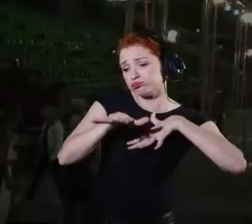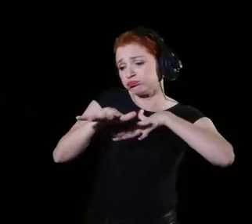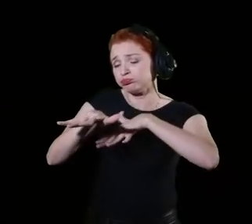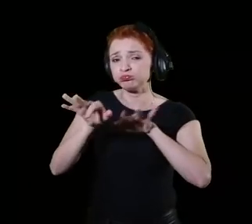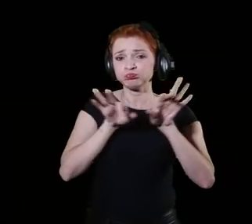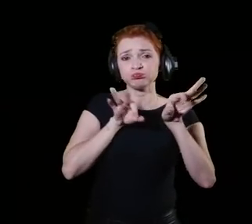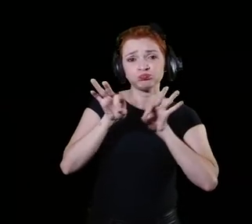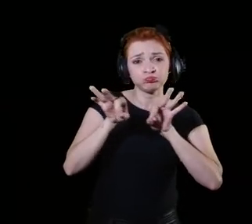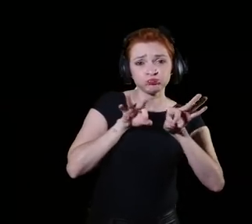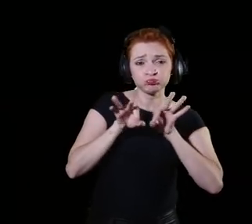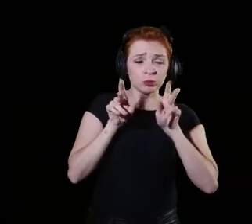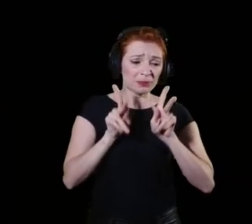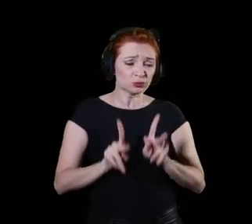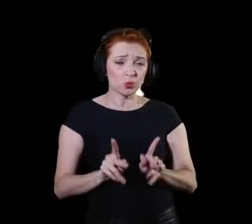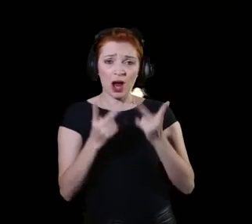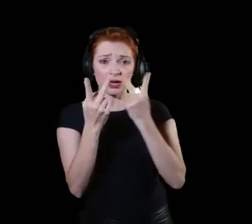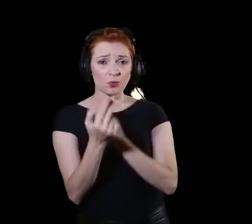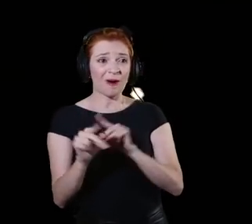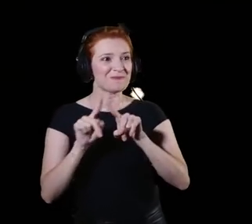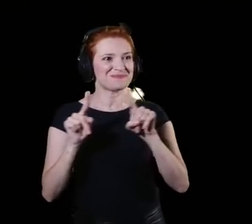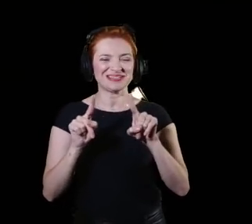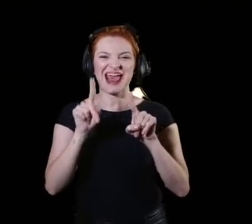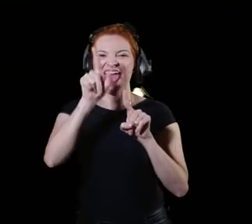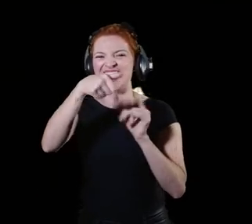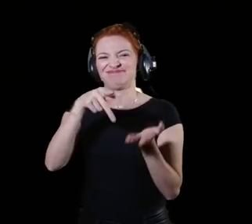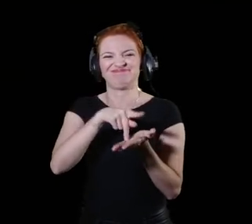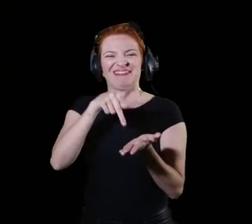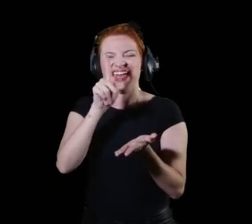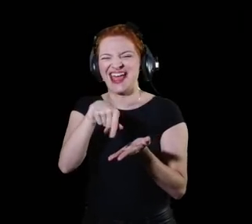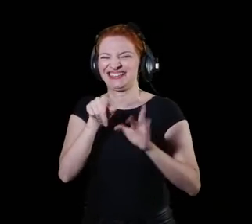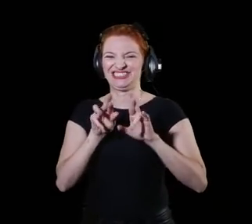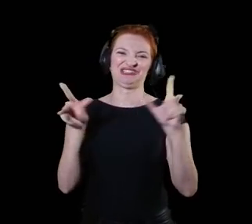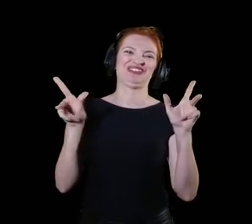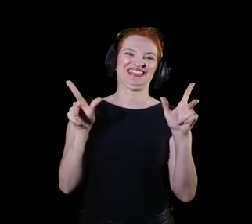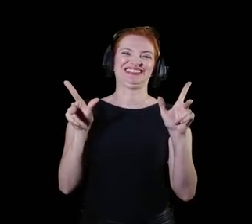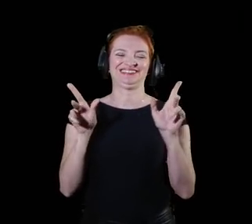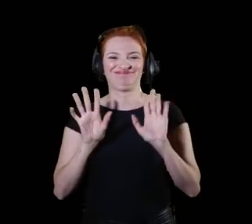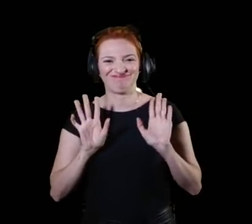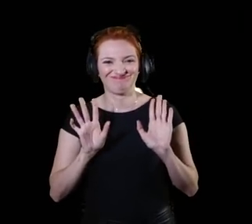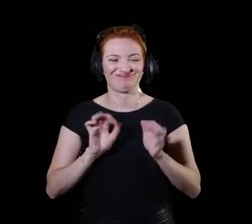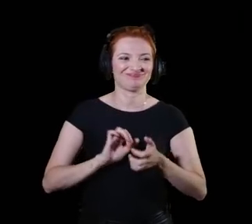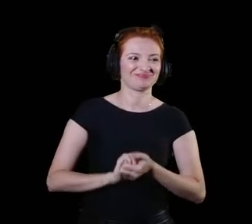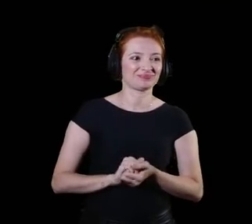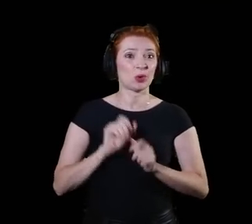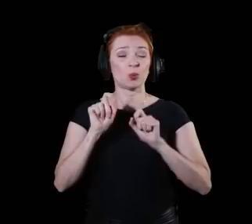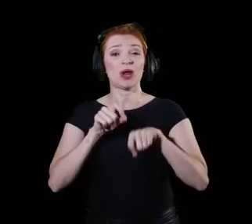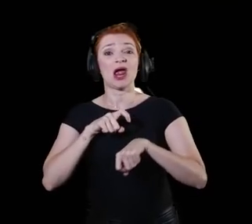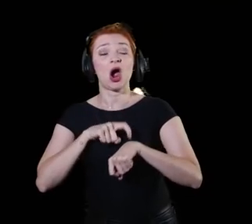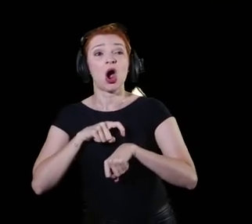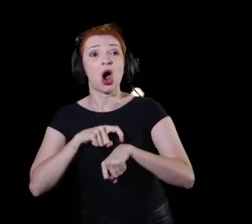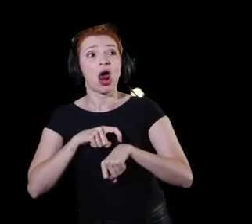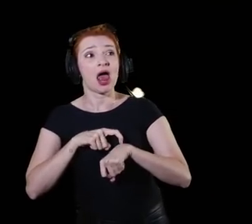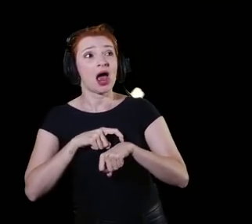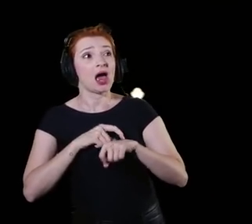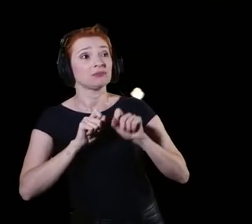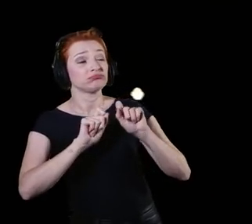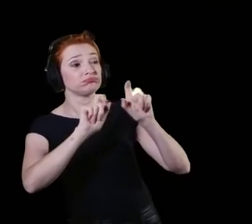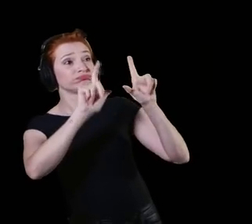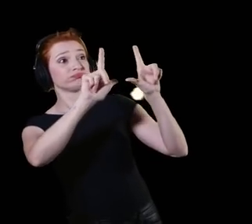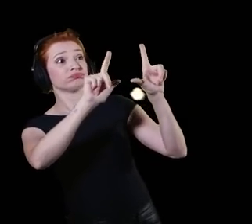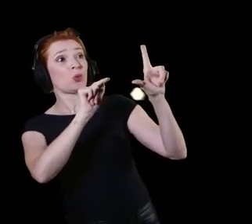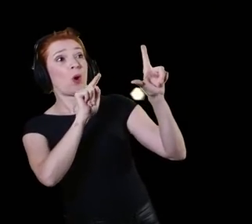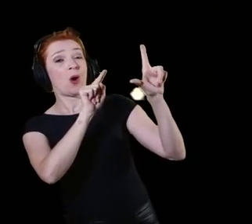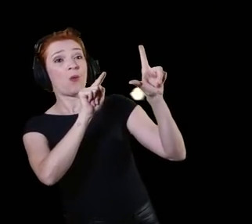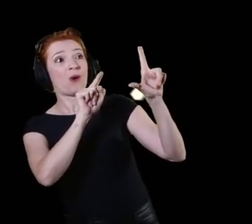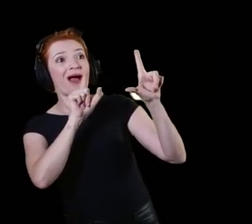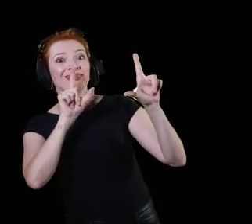os mesmos figurantes, mas vai ser diferente. É assim o desfile. O que está marcando aí o relógio do Eberle? 10 e 11,